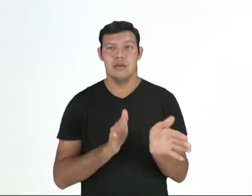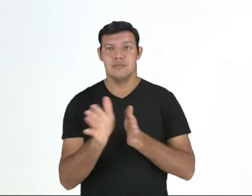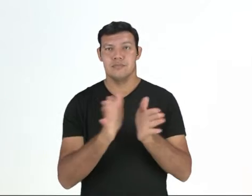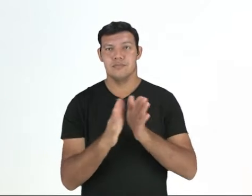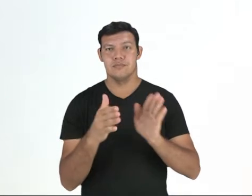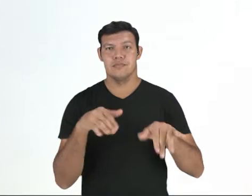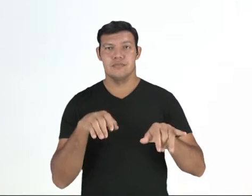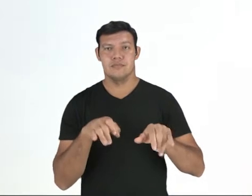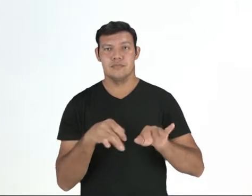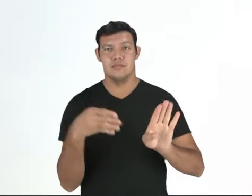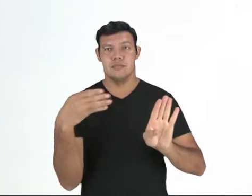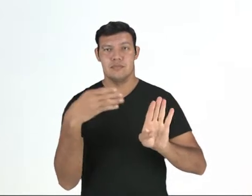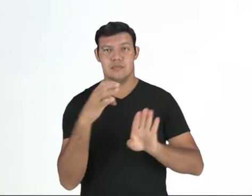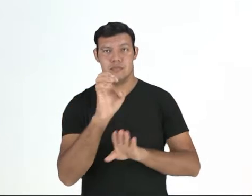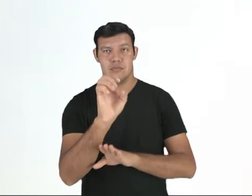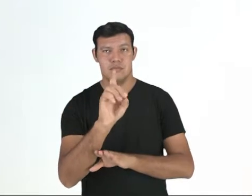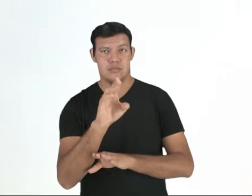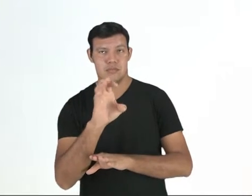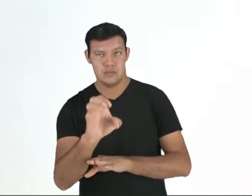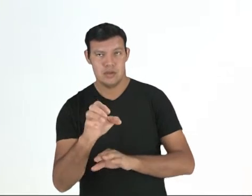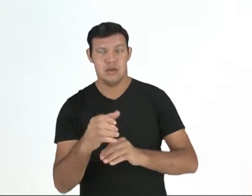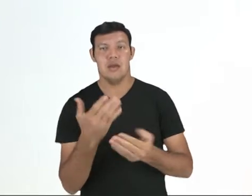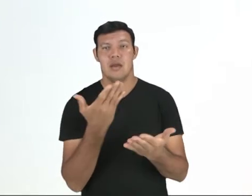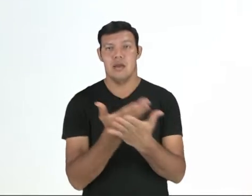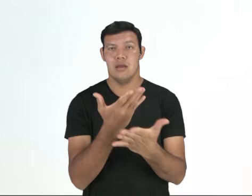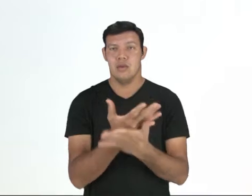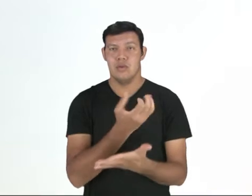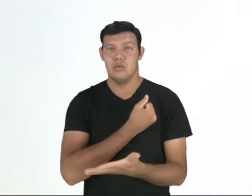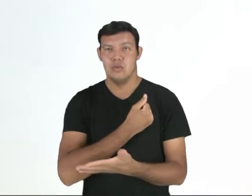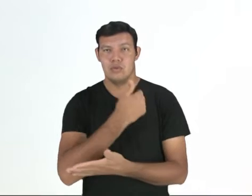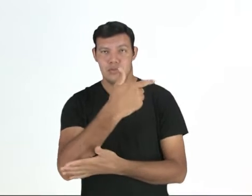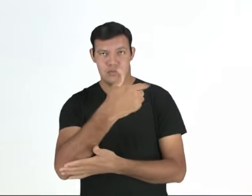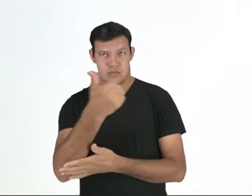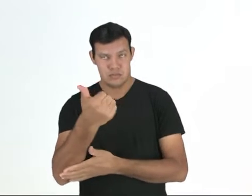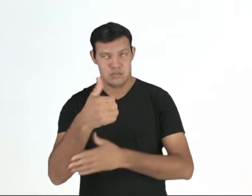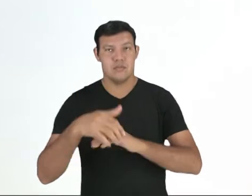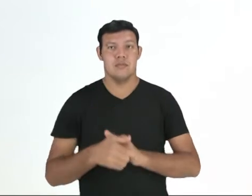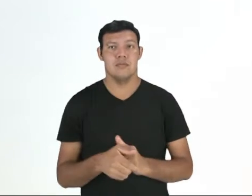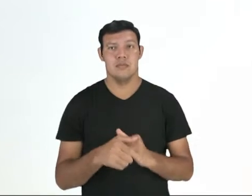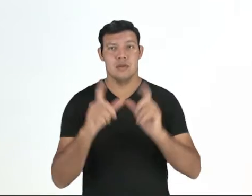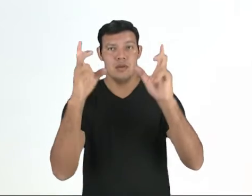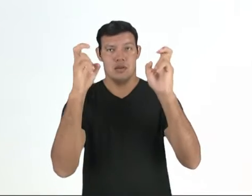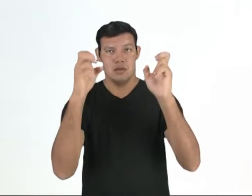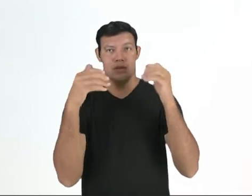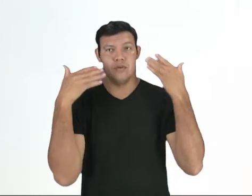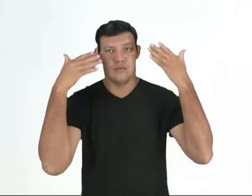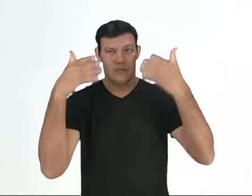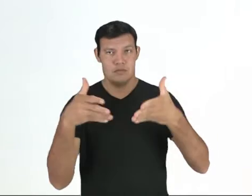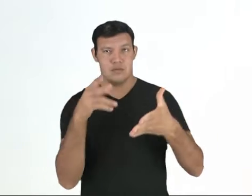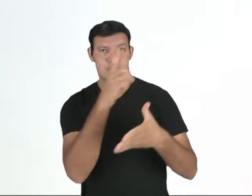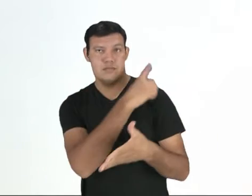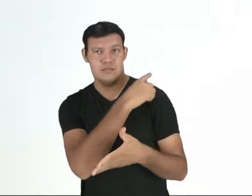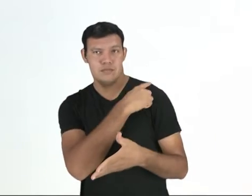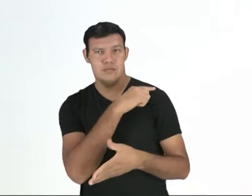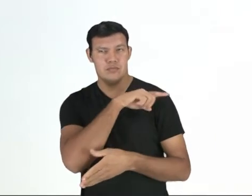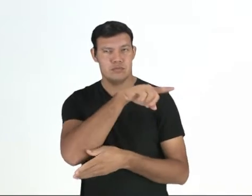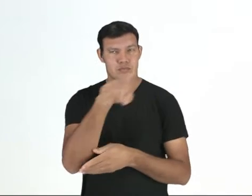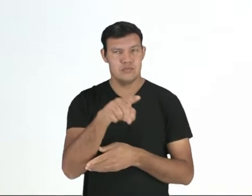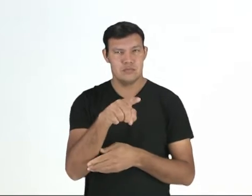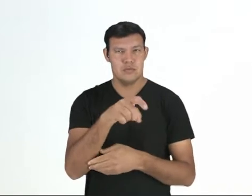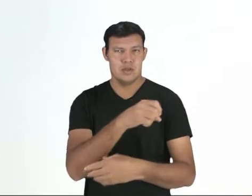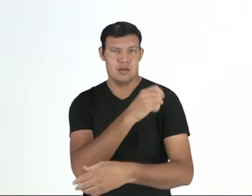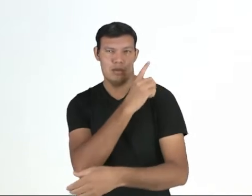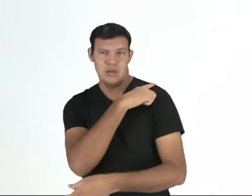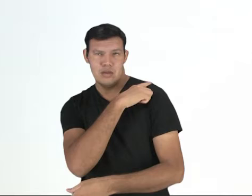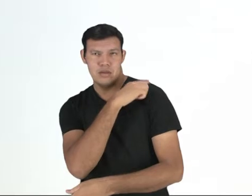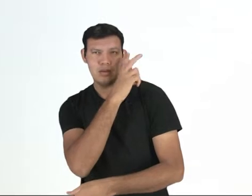lá na plataforma Eduque. Hoje nós estamos na aula de número 21, né, o tema é direcionado para o primeiro ano, mas se você for de outra